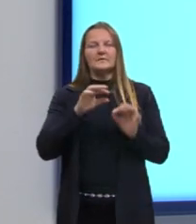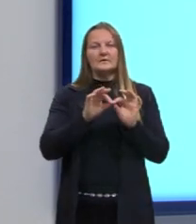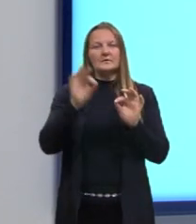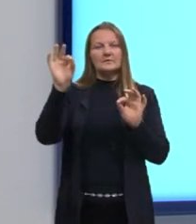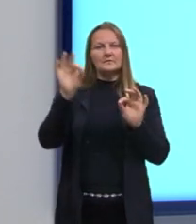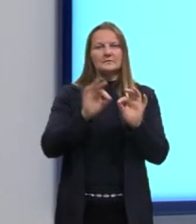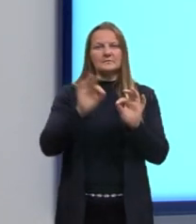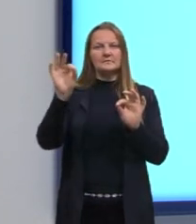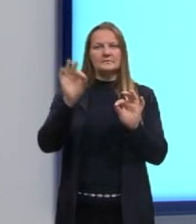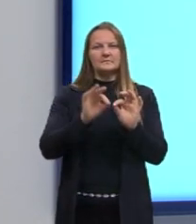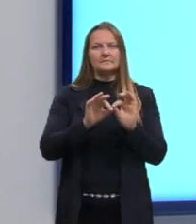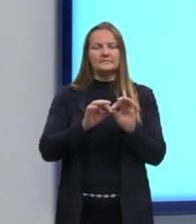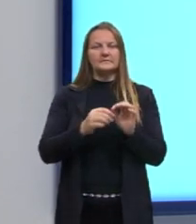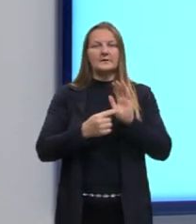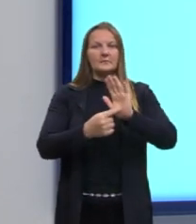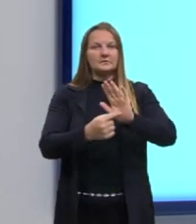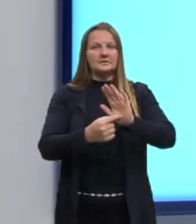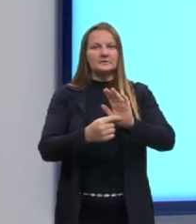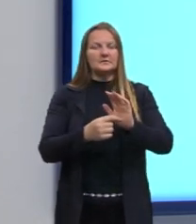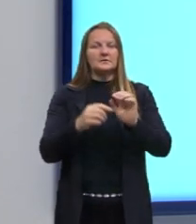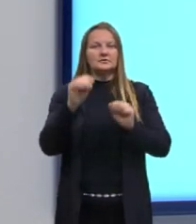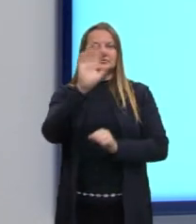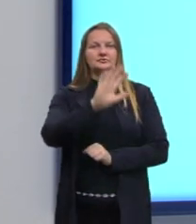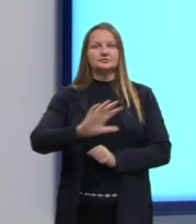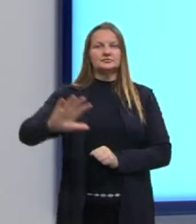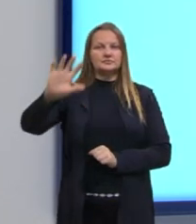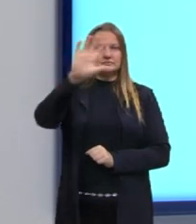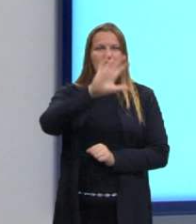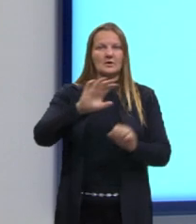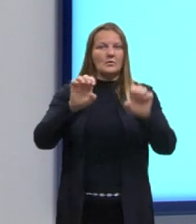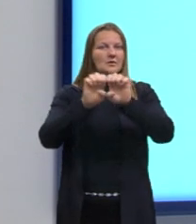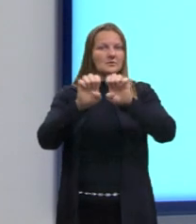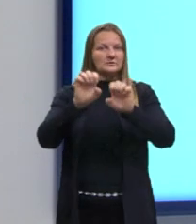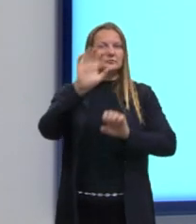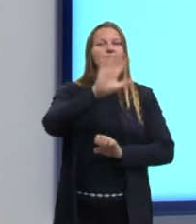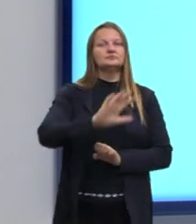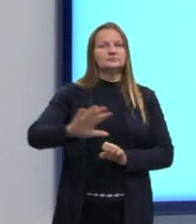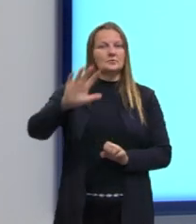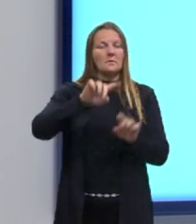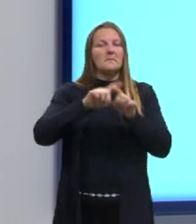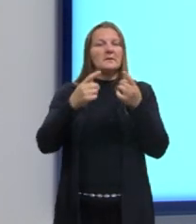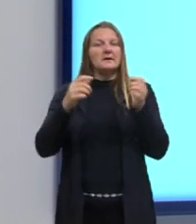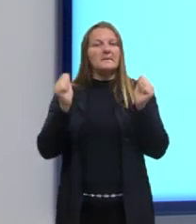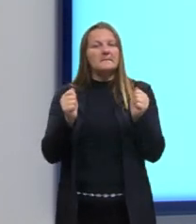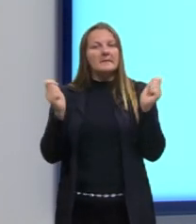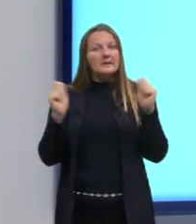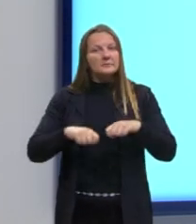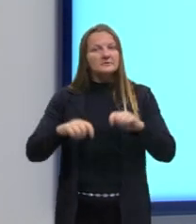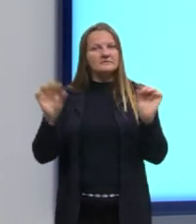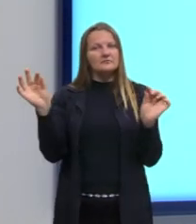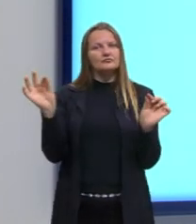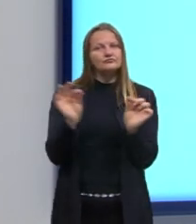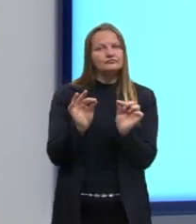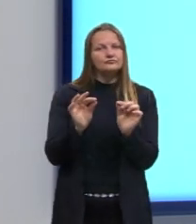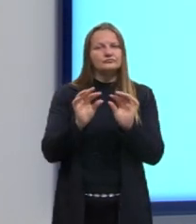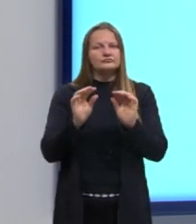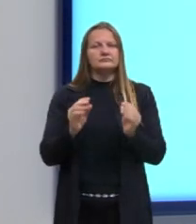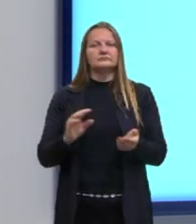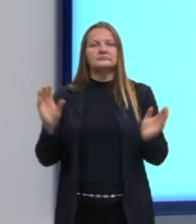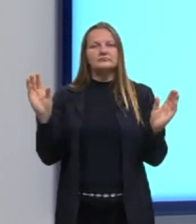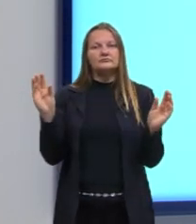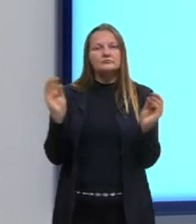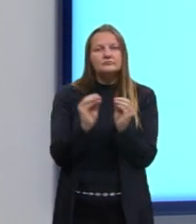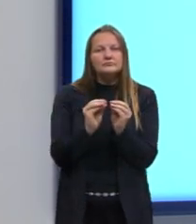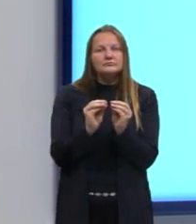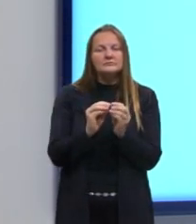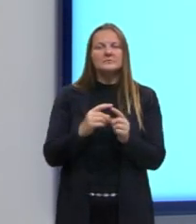essa que eu mostrei agora seria a equação geral mas a gente consegue chegar em um formato mais simplificado e nesse